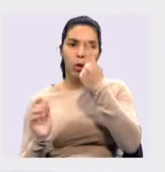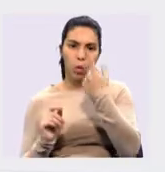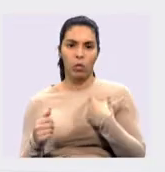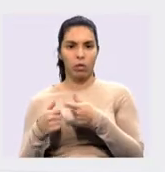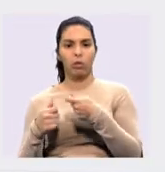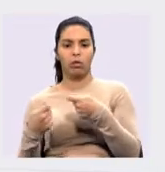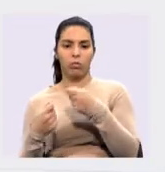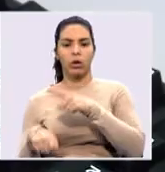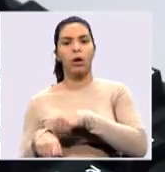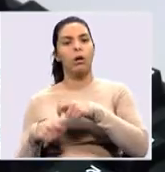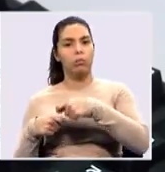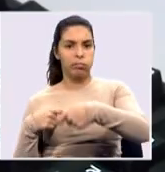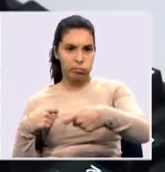tempo.